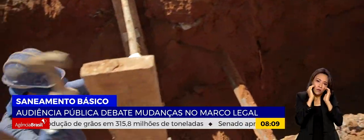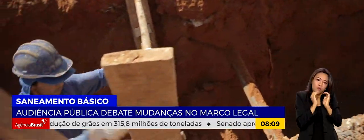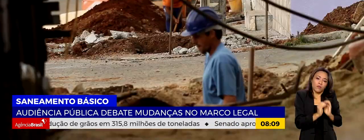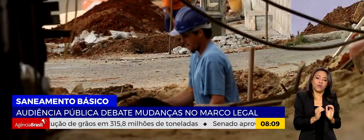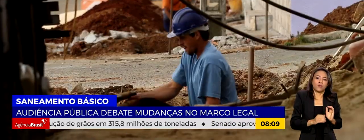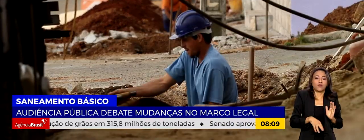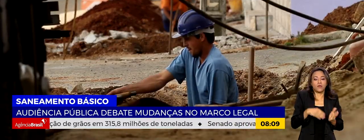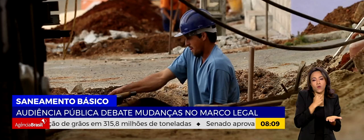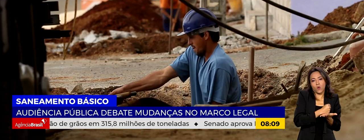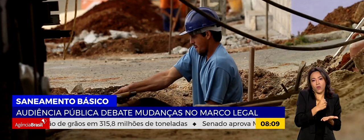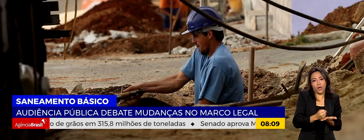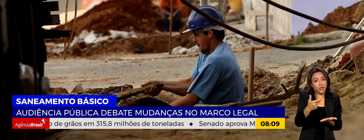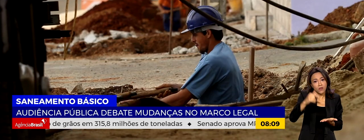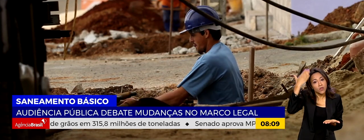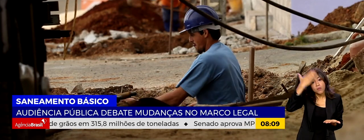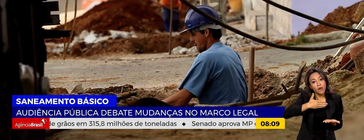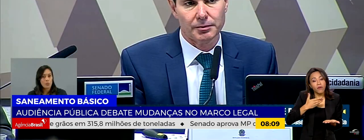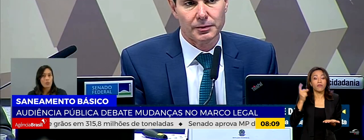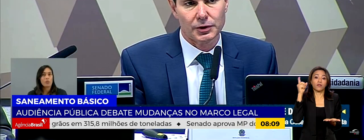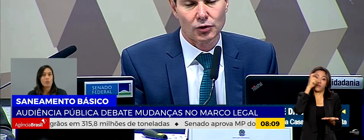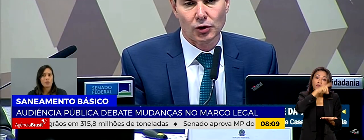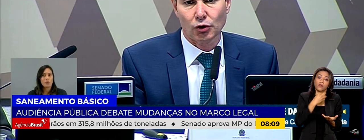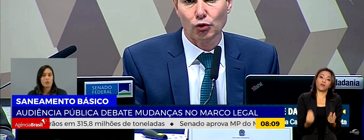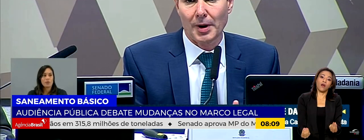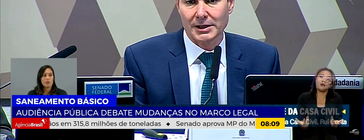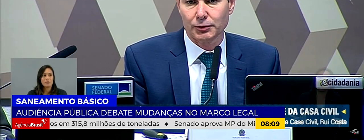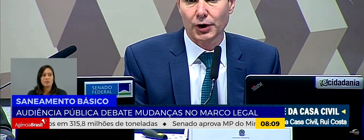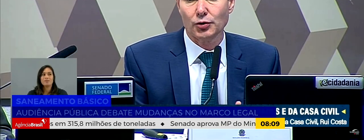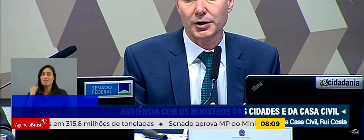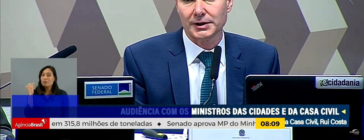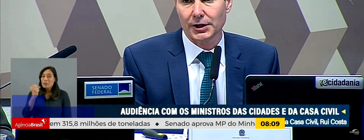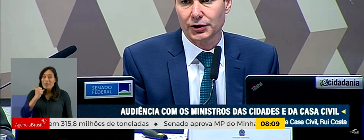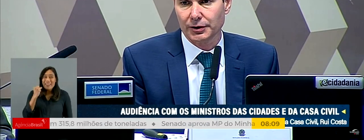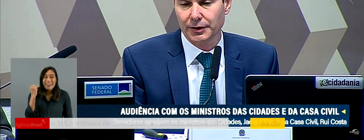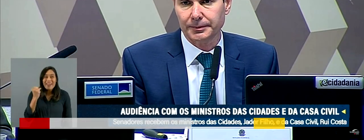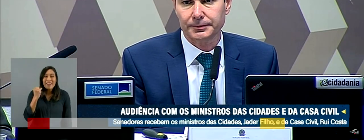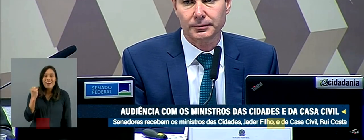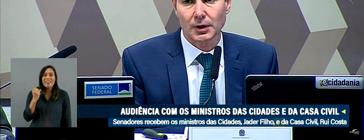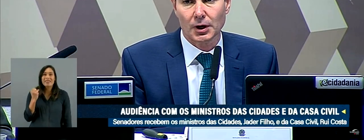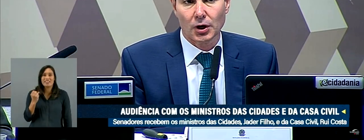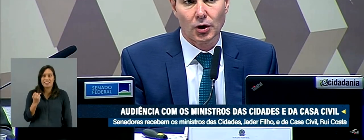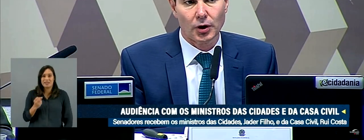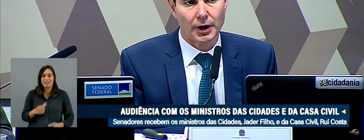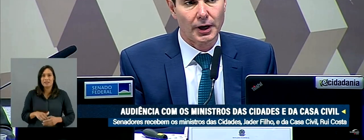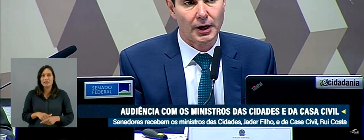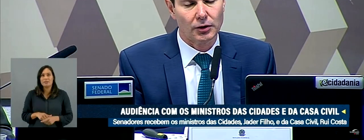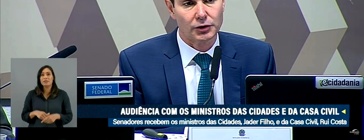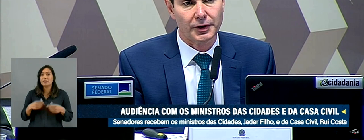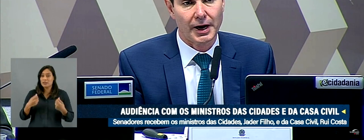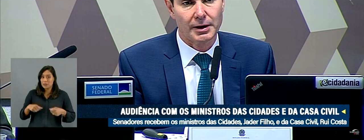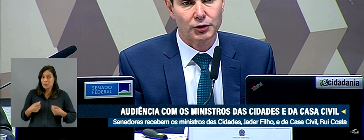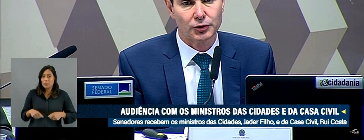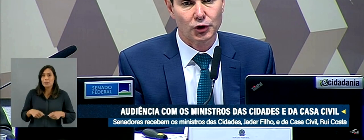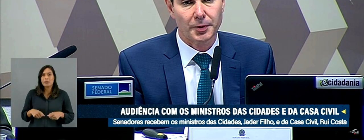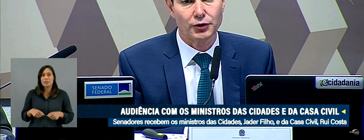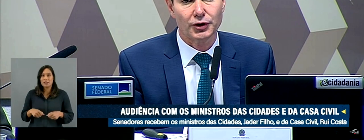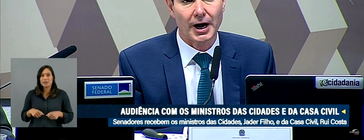comprovação, ficariam irregulares. Se nós não tomássemos nenhuma iniciativa, nós